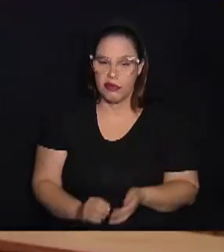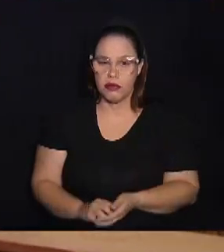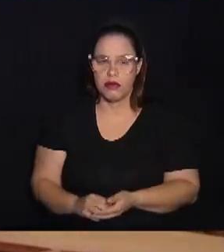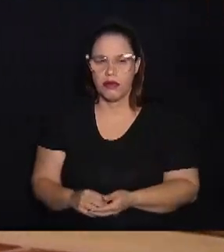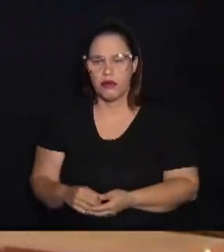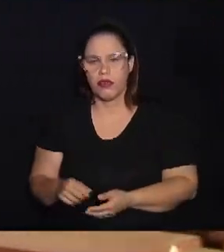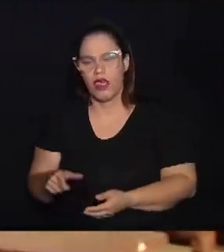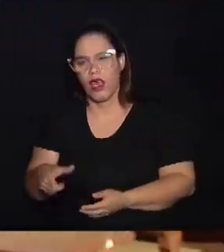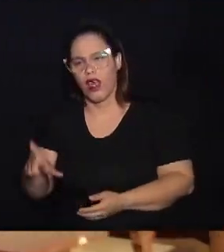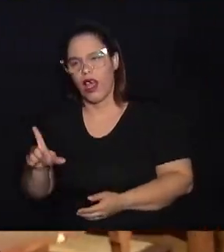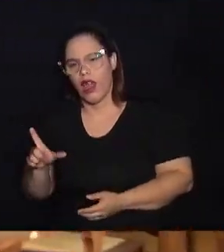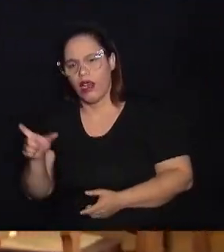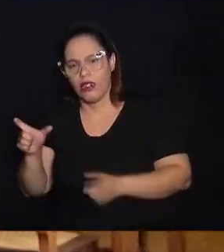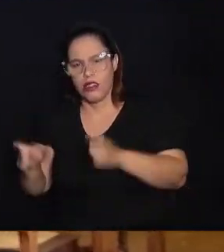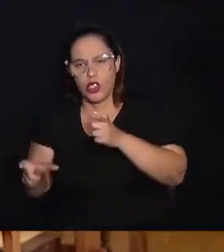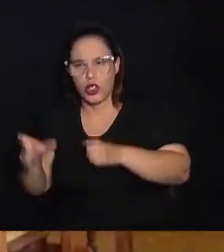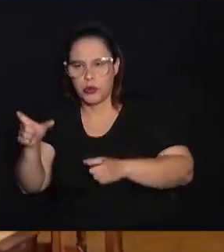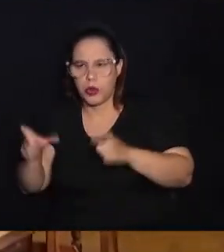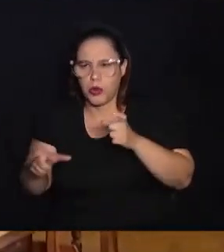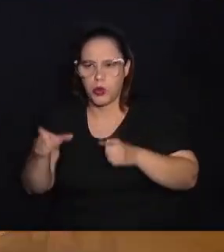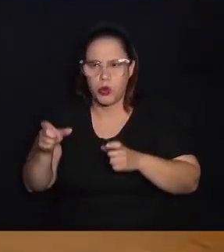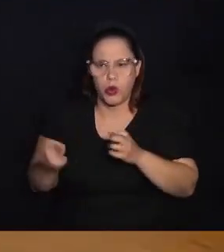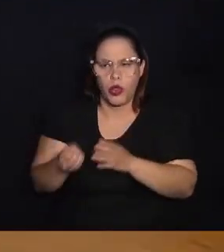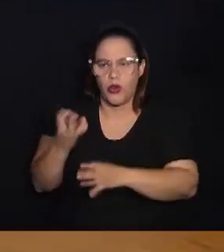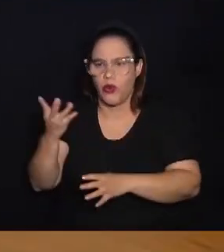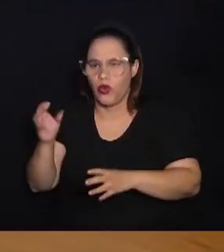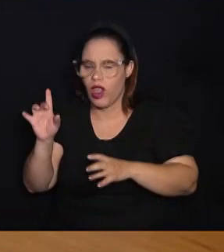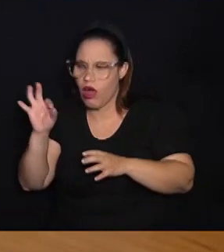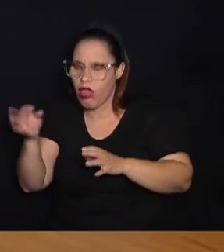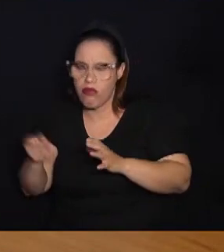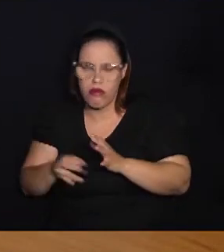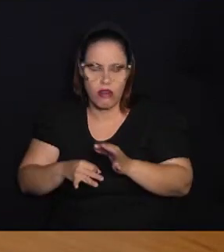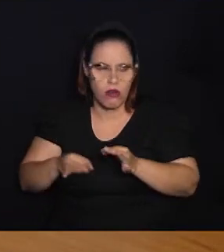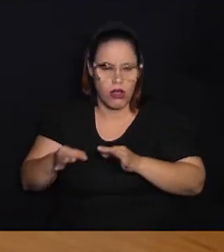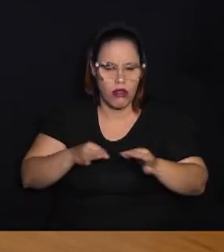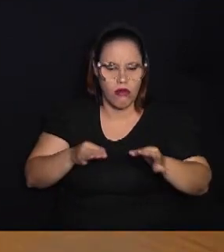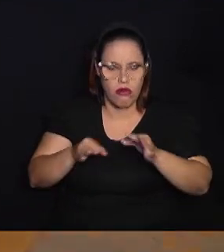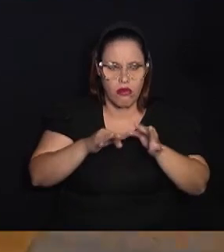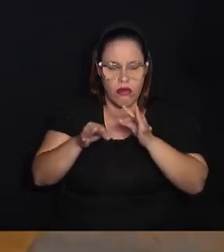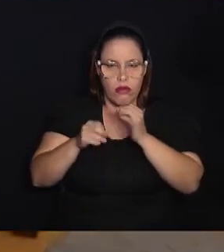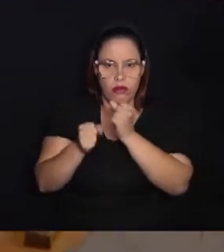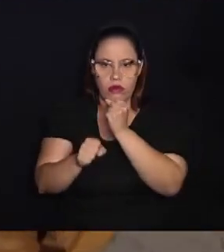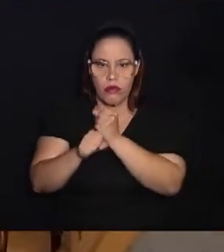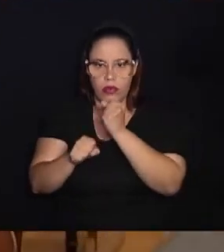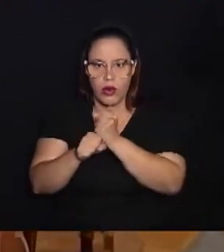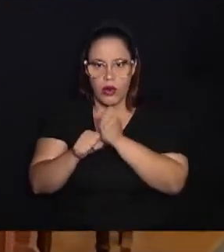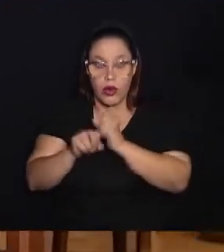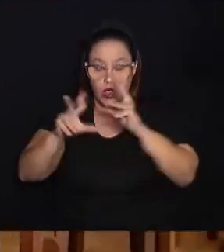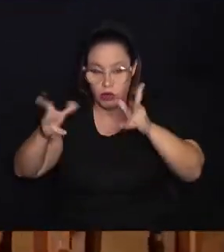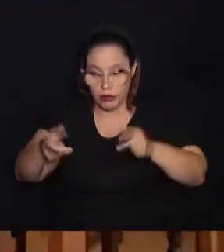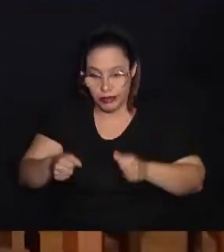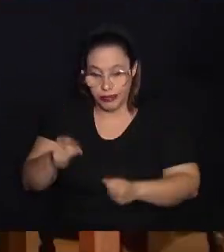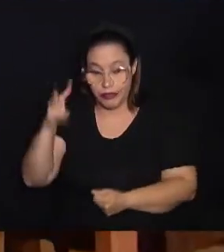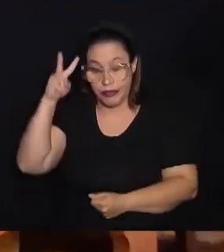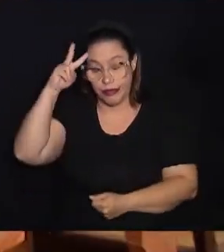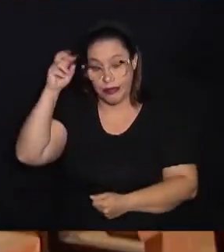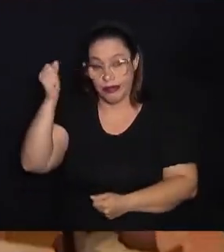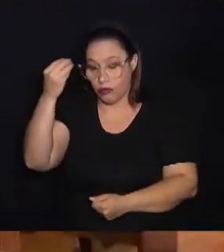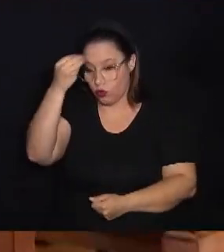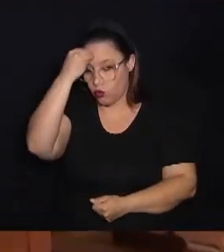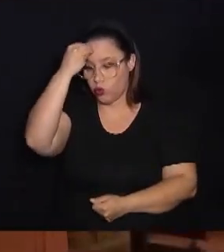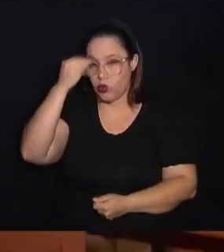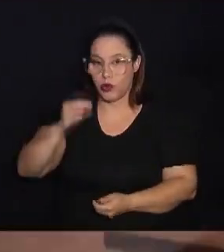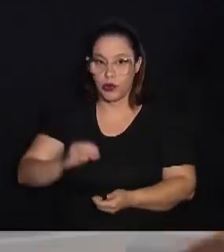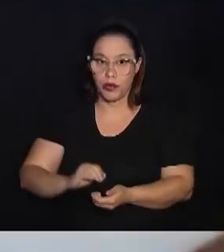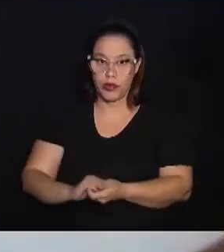de mobiliários antigos, troféus e instrumentos de laboratórios. E todo esse centro de memória é